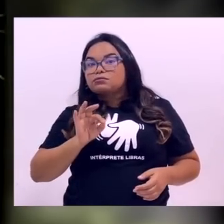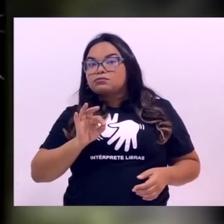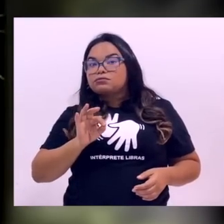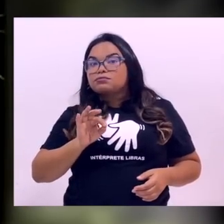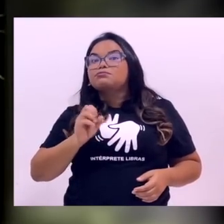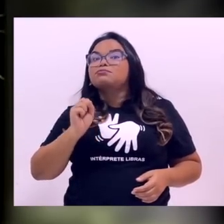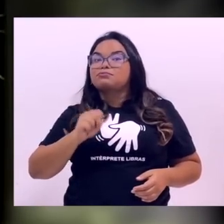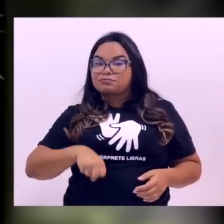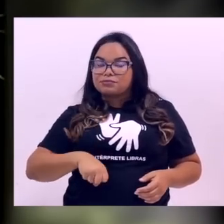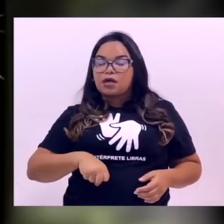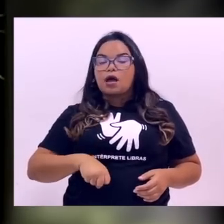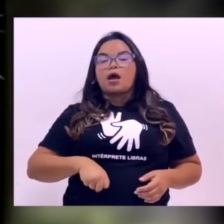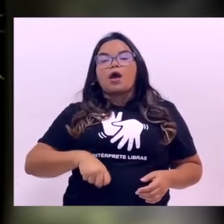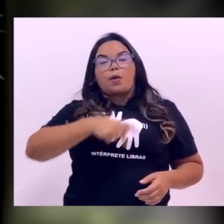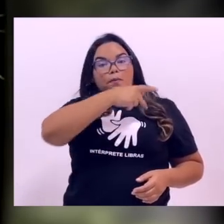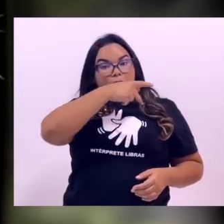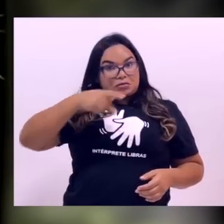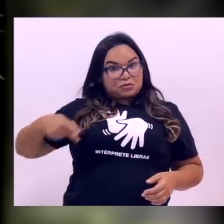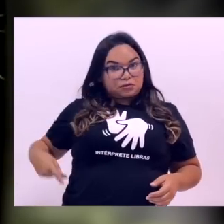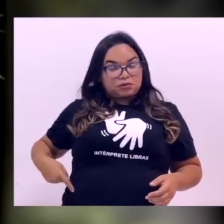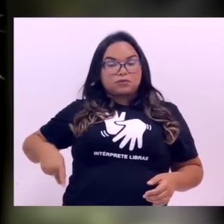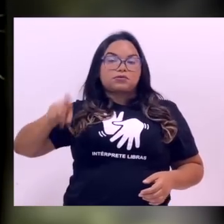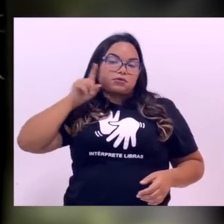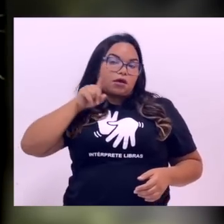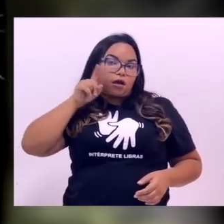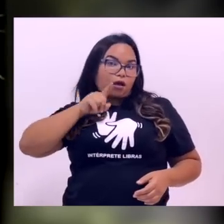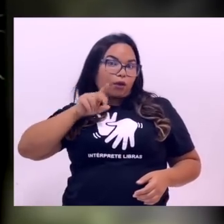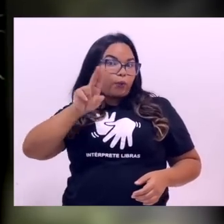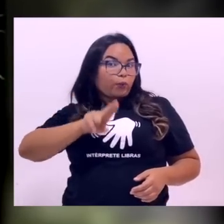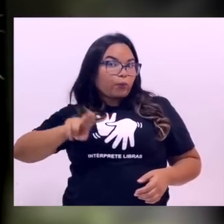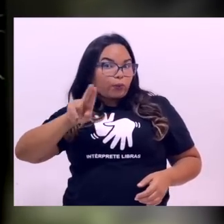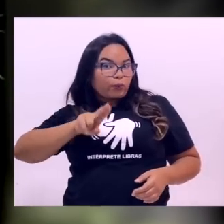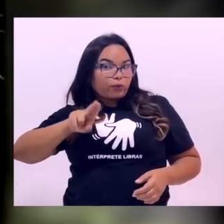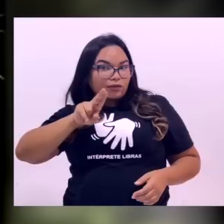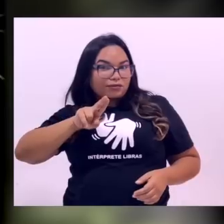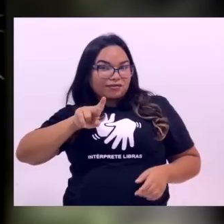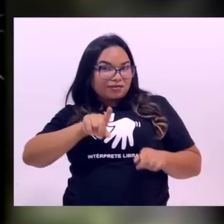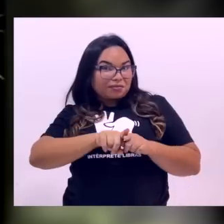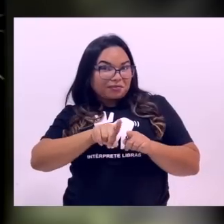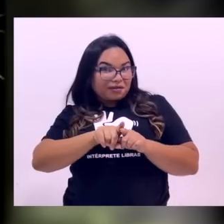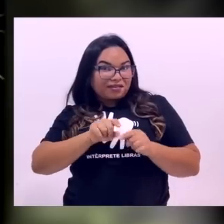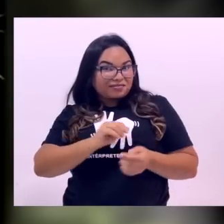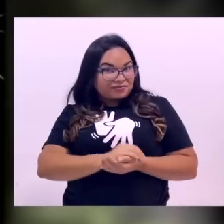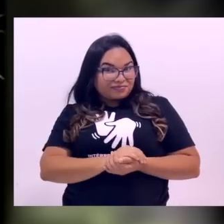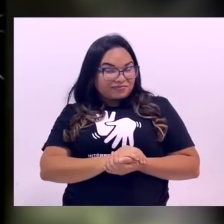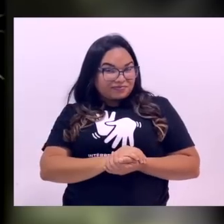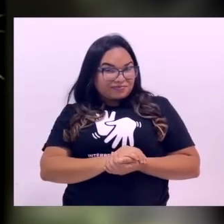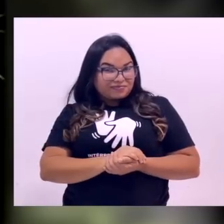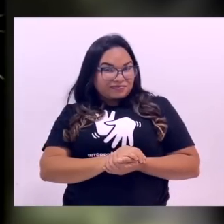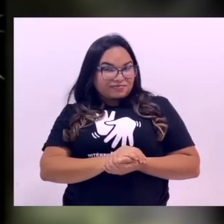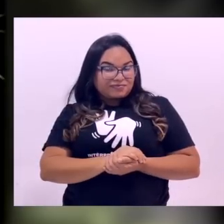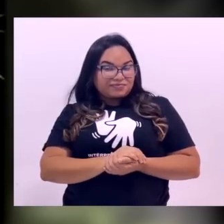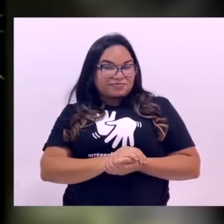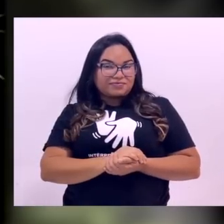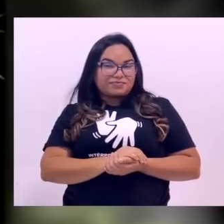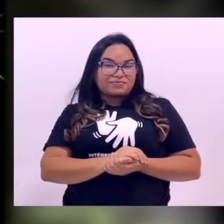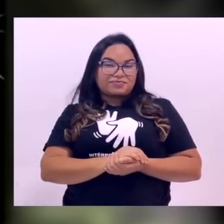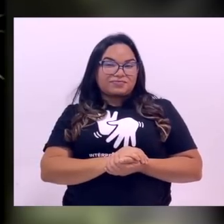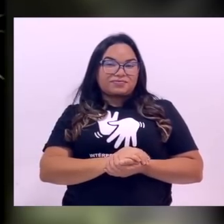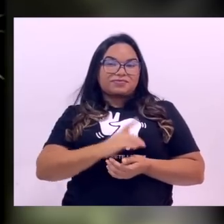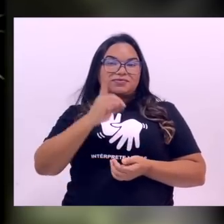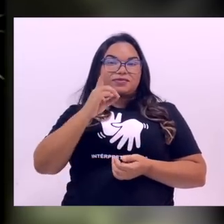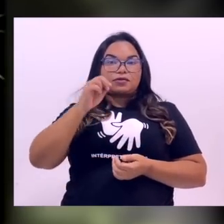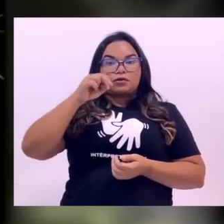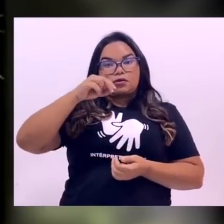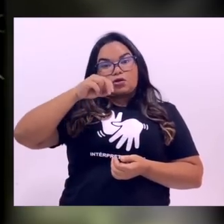não? O presidente dos Estados Unidos faz uso desse sistema, sim ou não? Ronald Reagan